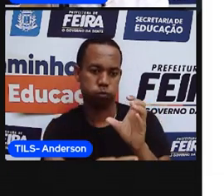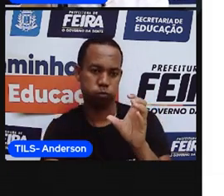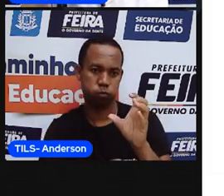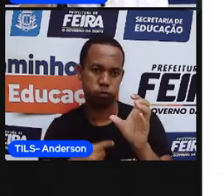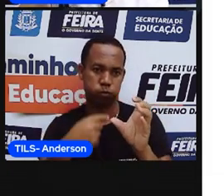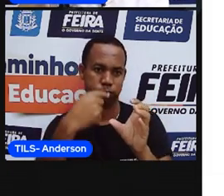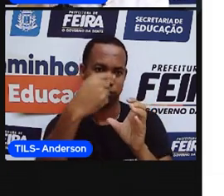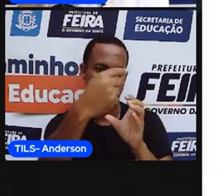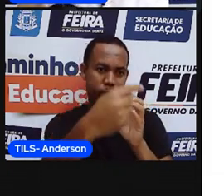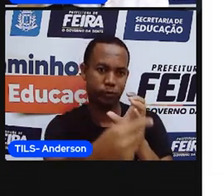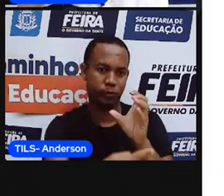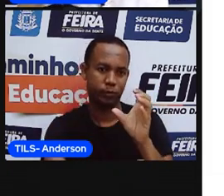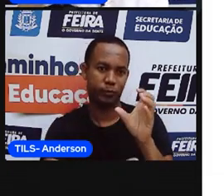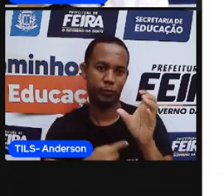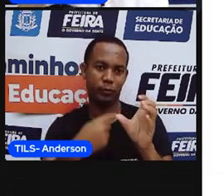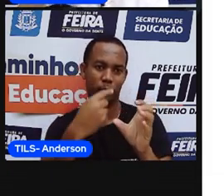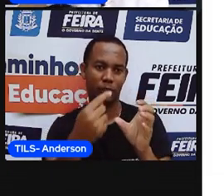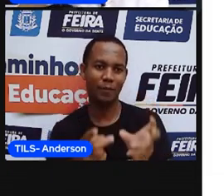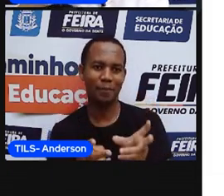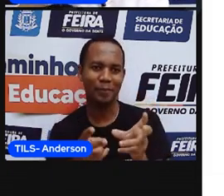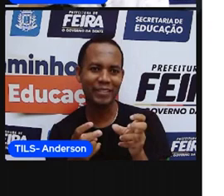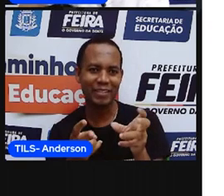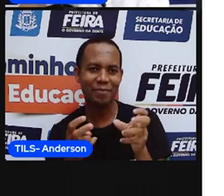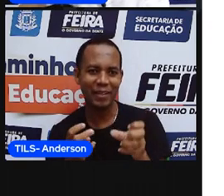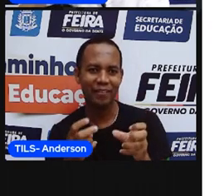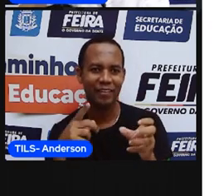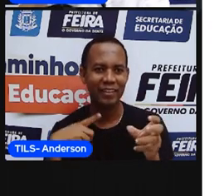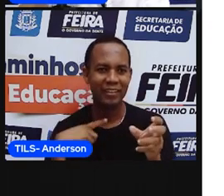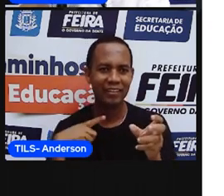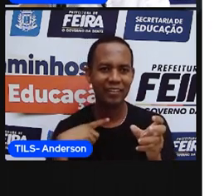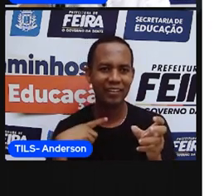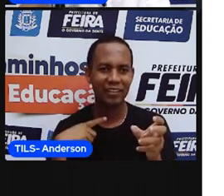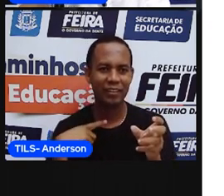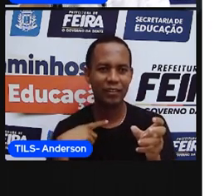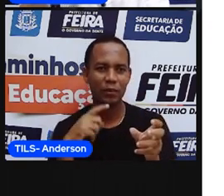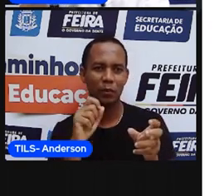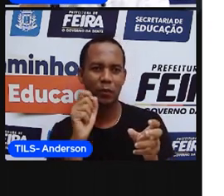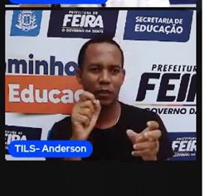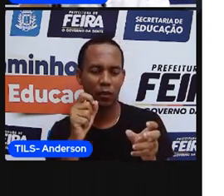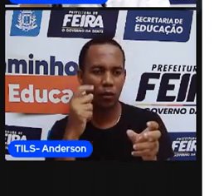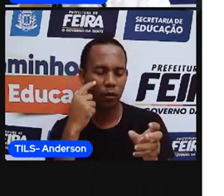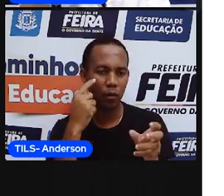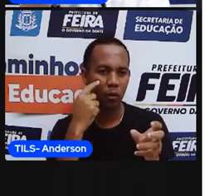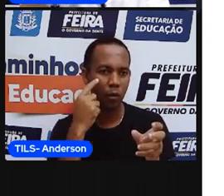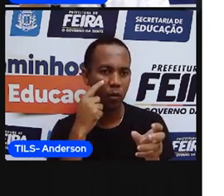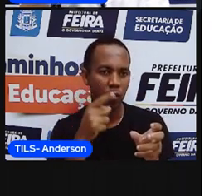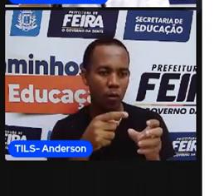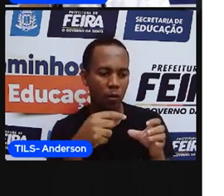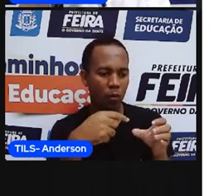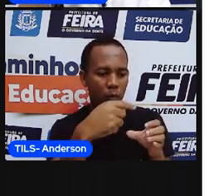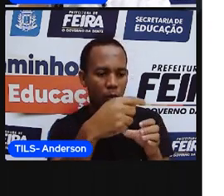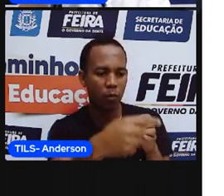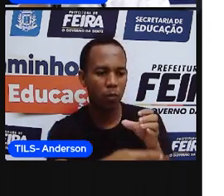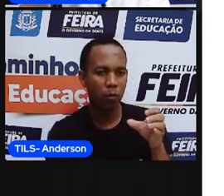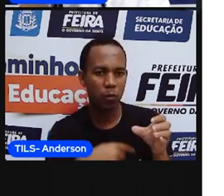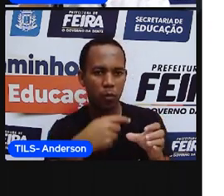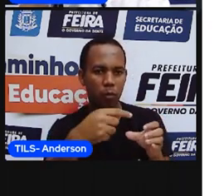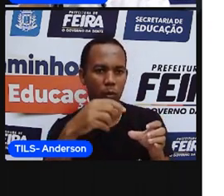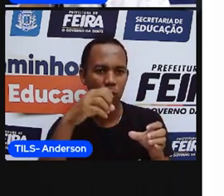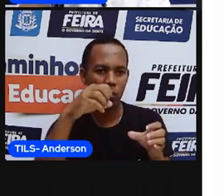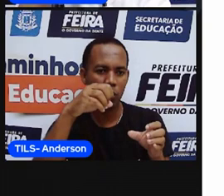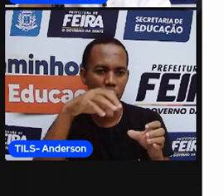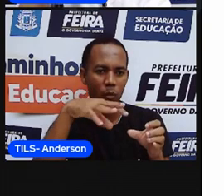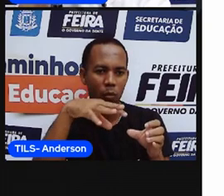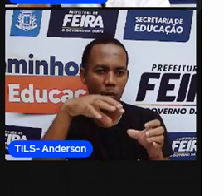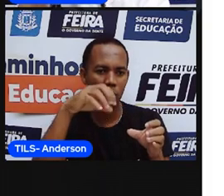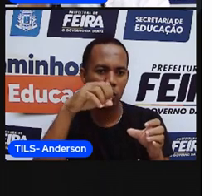Ela vai girando. Perceba que existe uma luz nela, que é a luz aqui do estúdio. E que, ó, à medida que a Pró vai girando, ela vai fazendo o